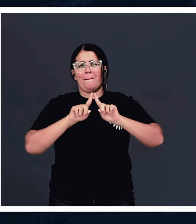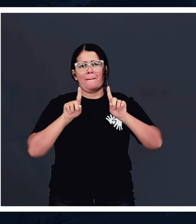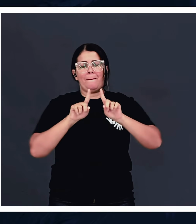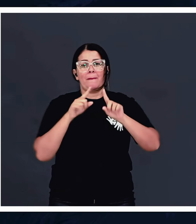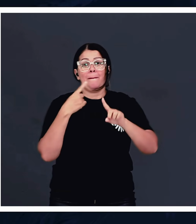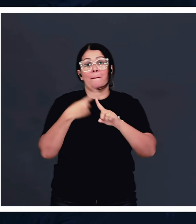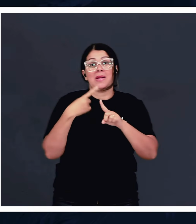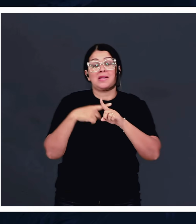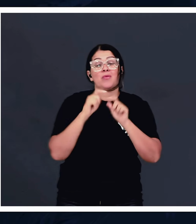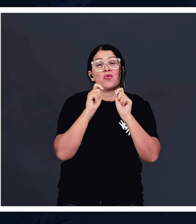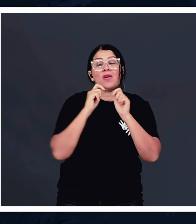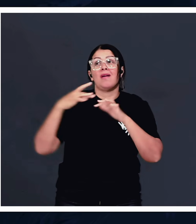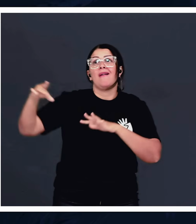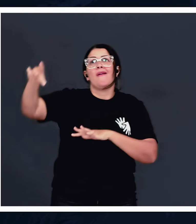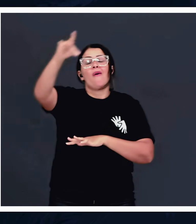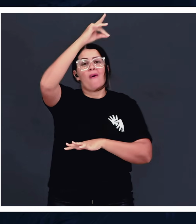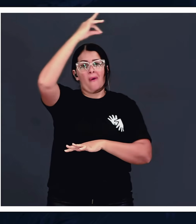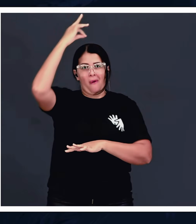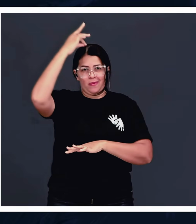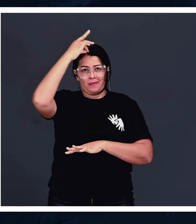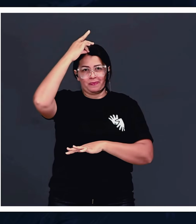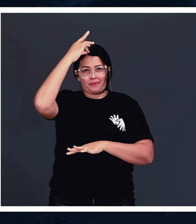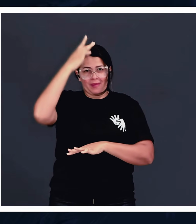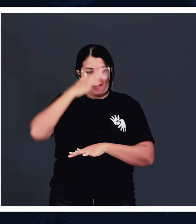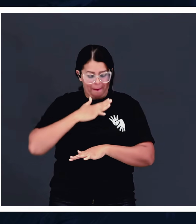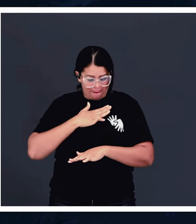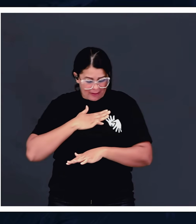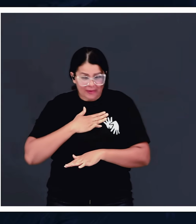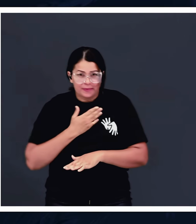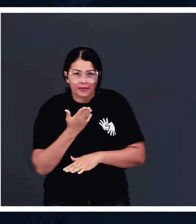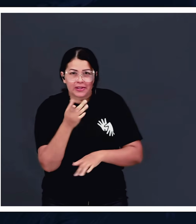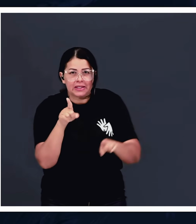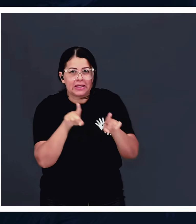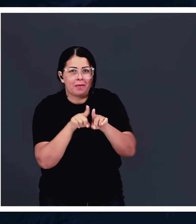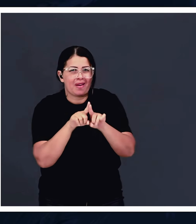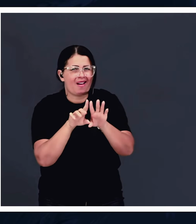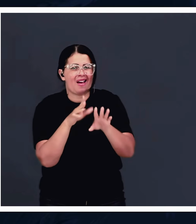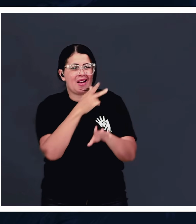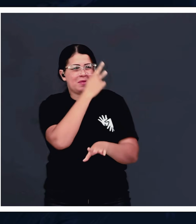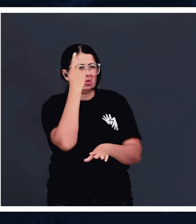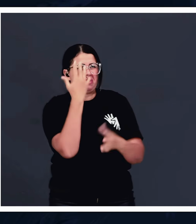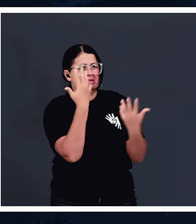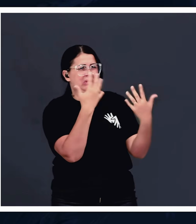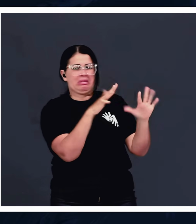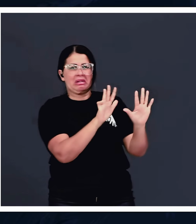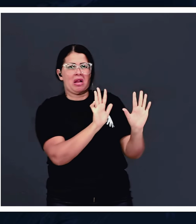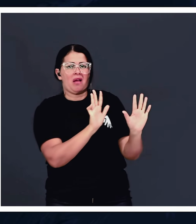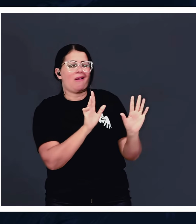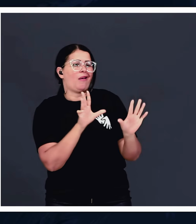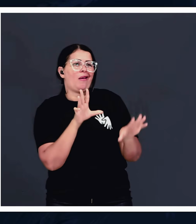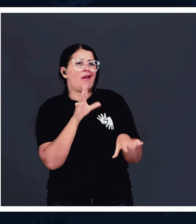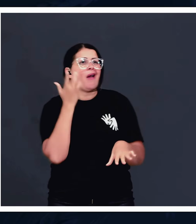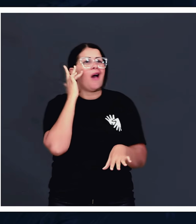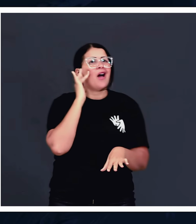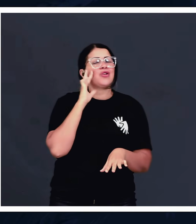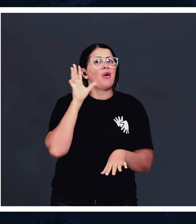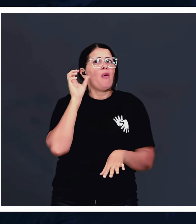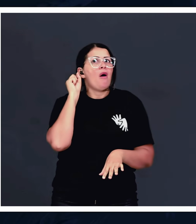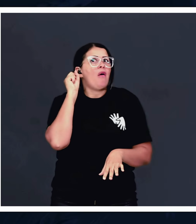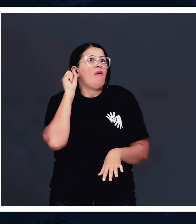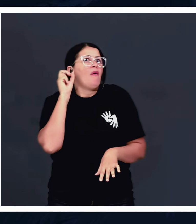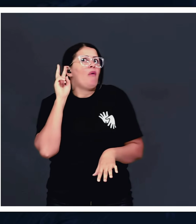Santo que habita em mim, em você, aqueles que não creem chamam de voz da consciência, ou seja lá o que